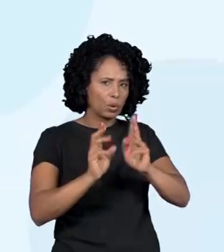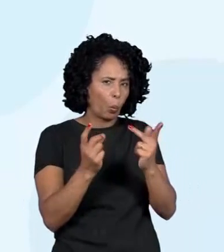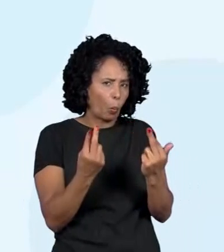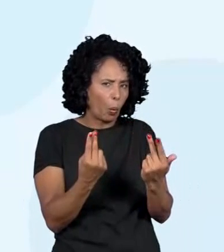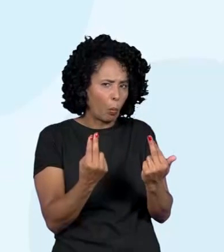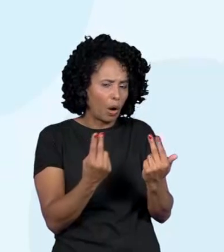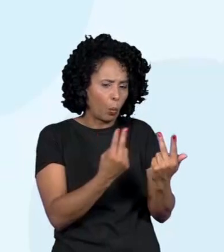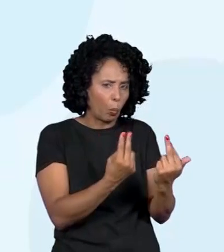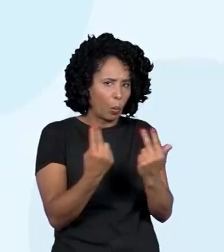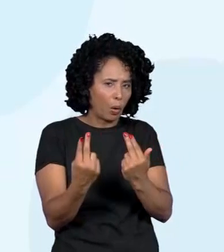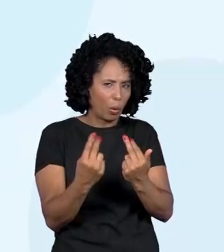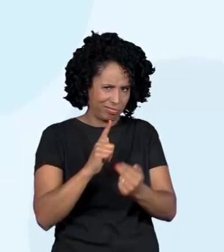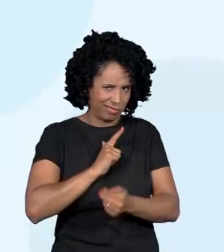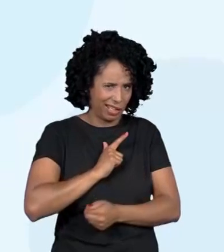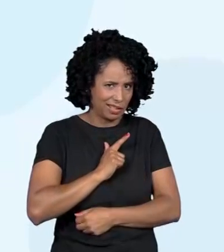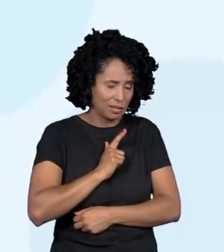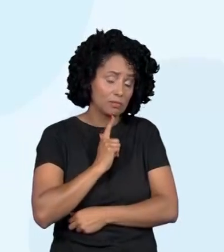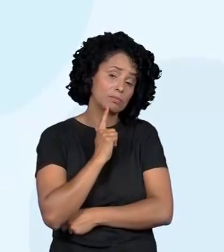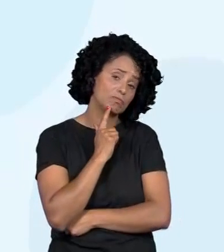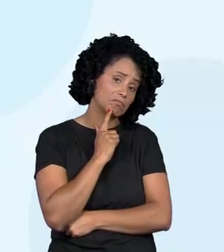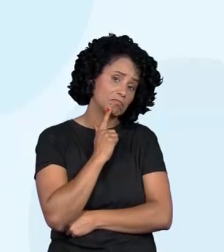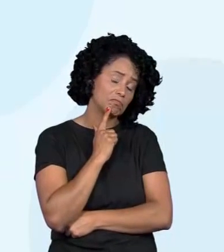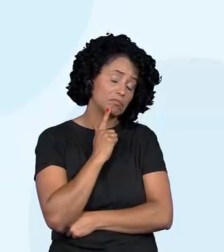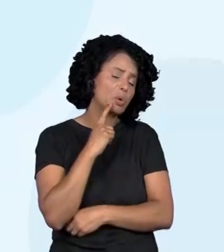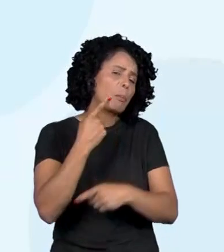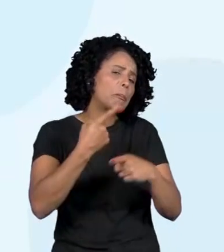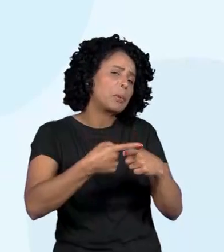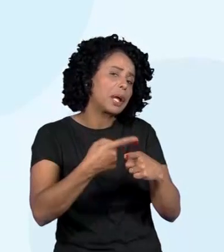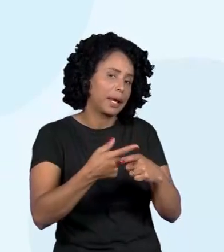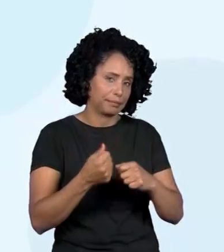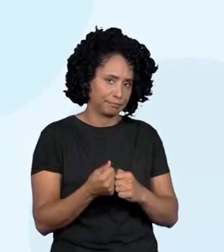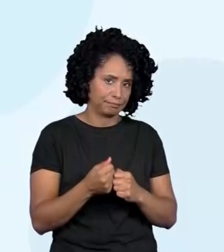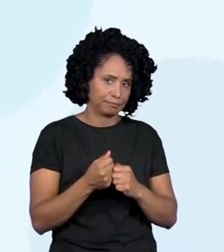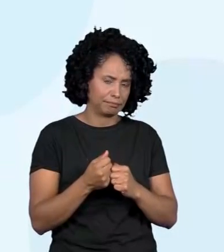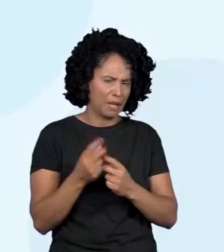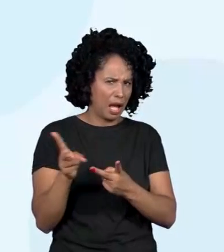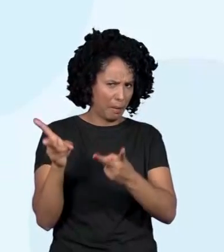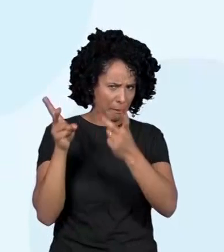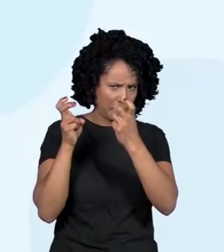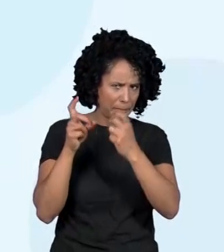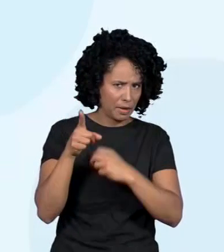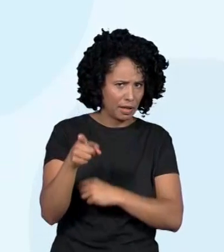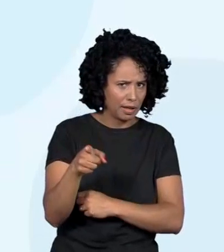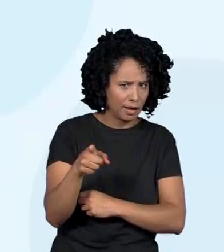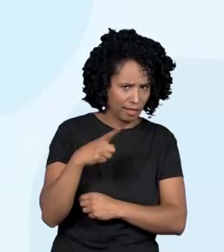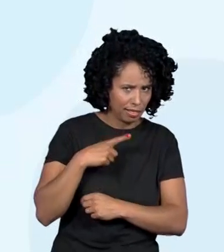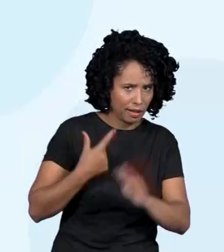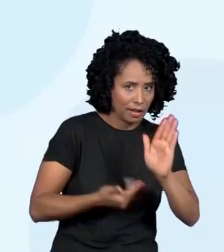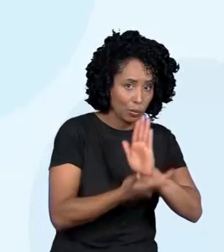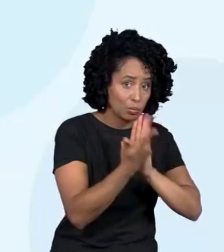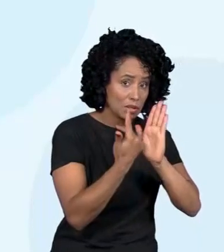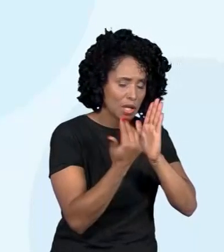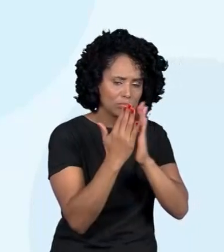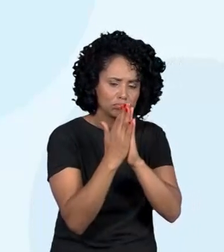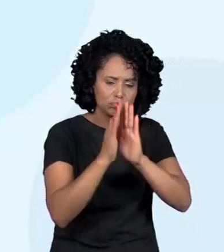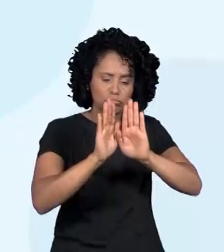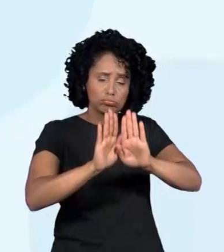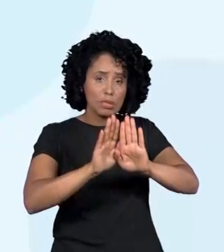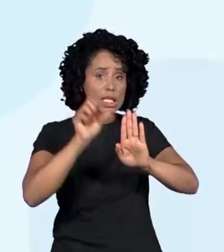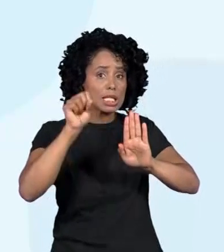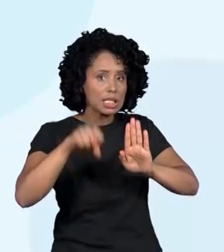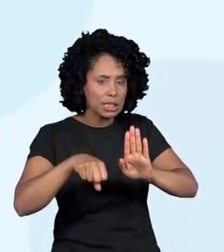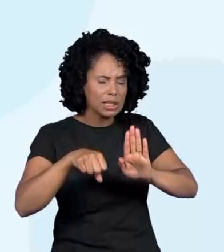quê? Ela é simétrica. Observem aí, essa figura é simétrica e por